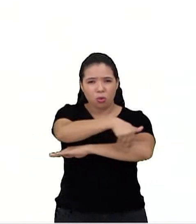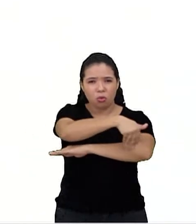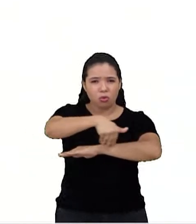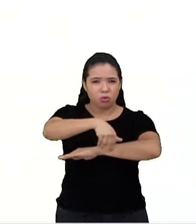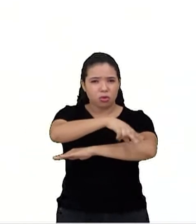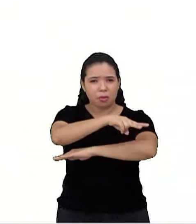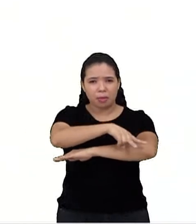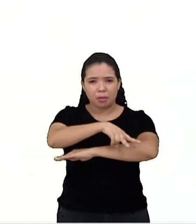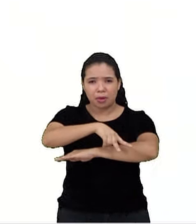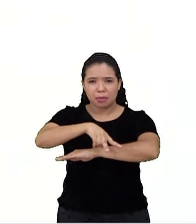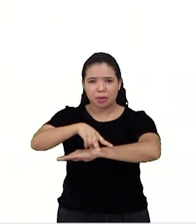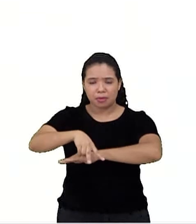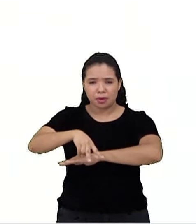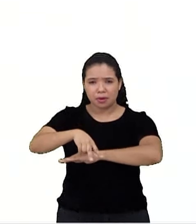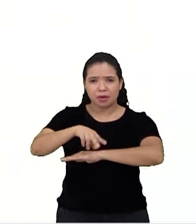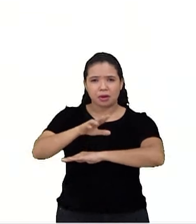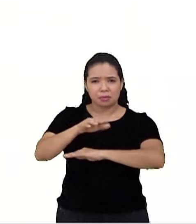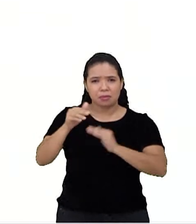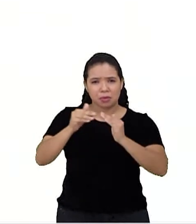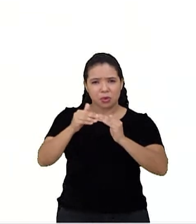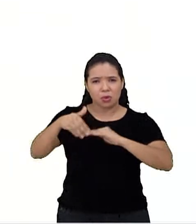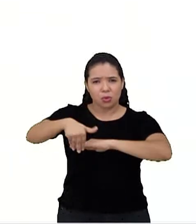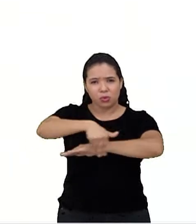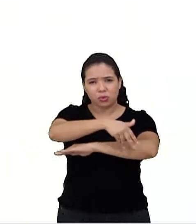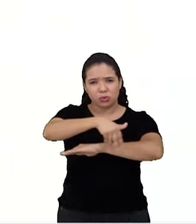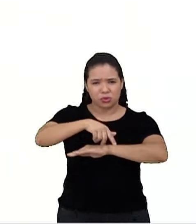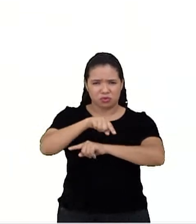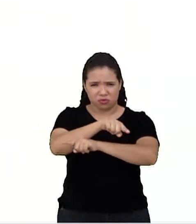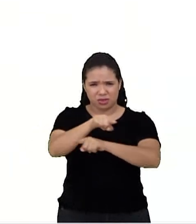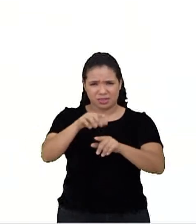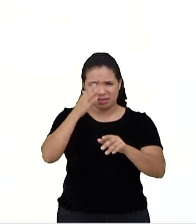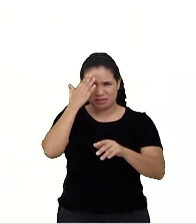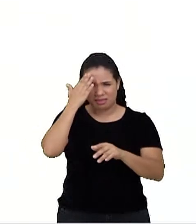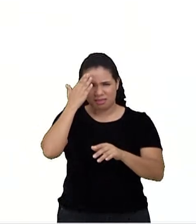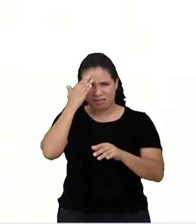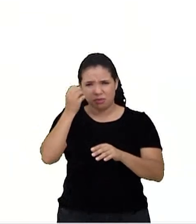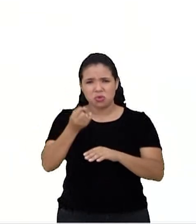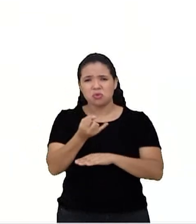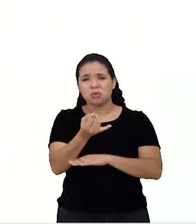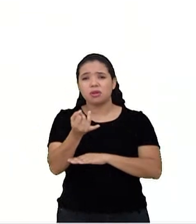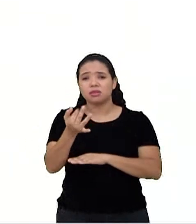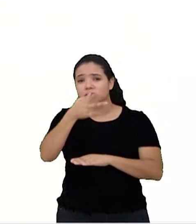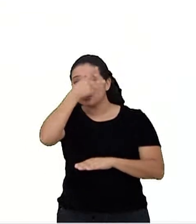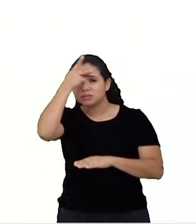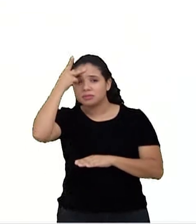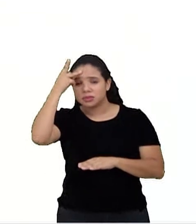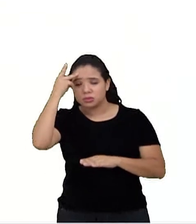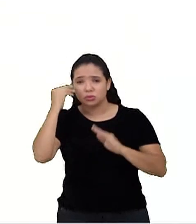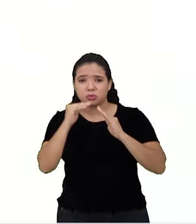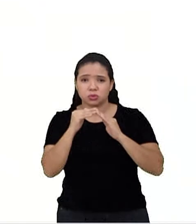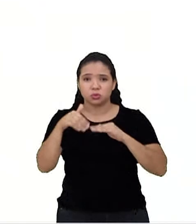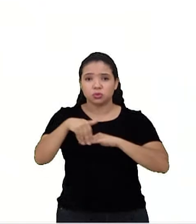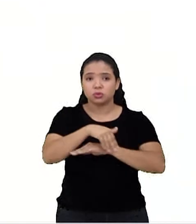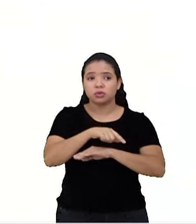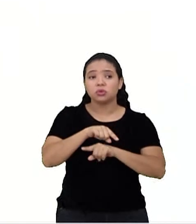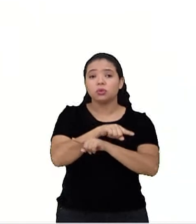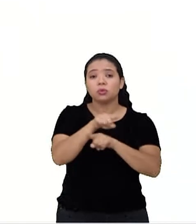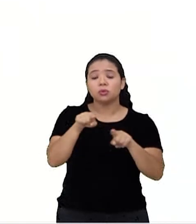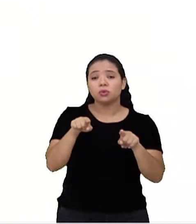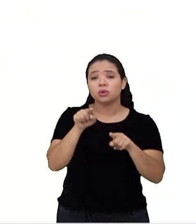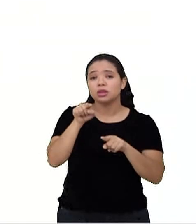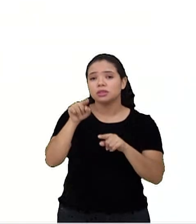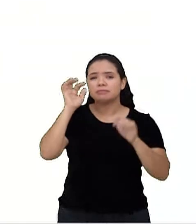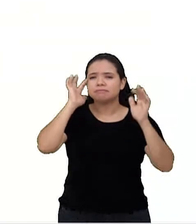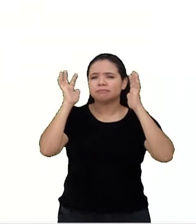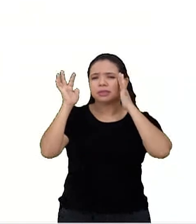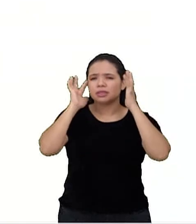Palmas? Tem conhecimento de quantas pessoas vivem nessa situação na capital tocantinense? O que você pensa a respeito